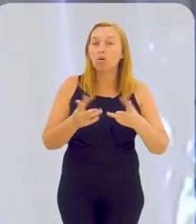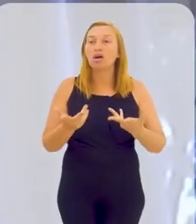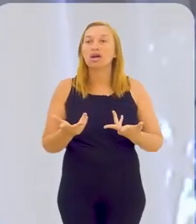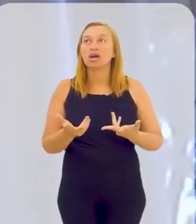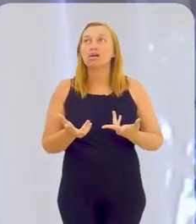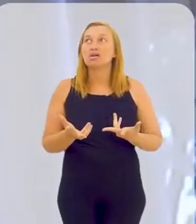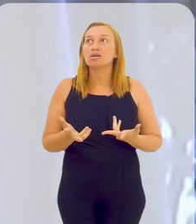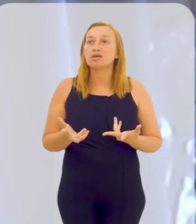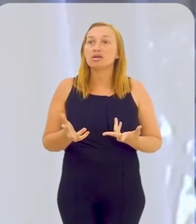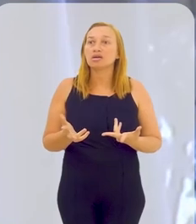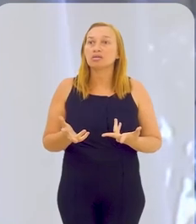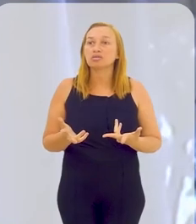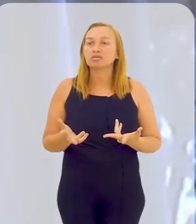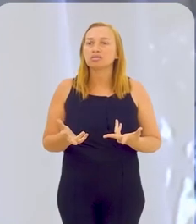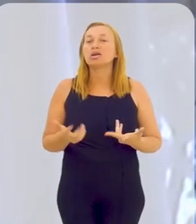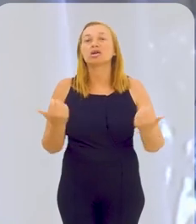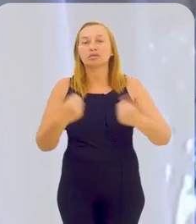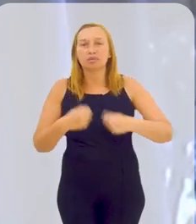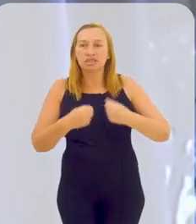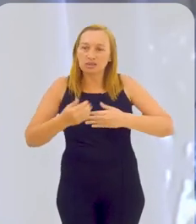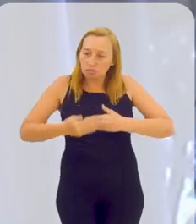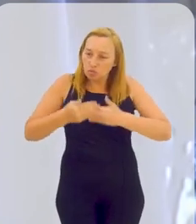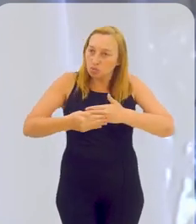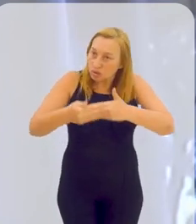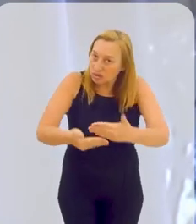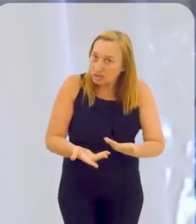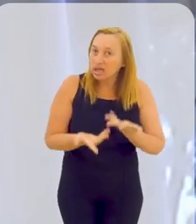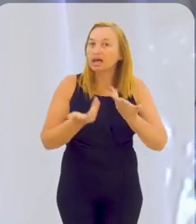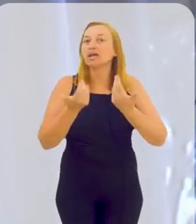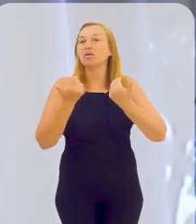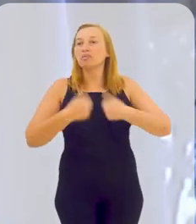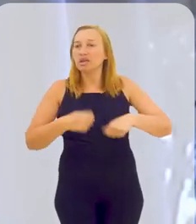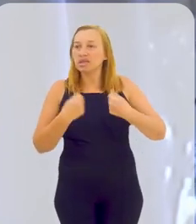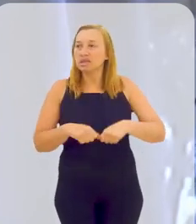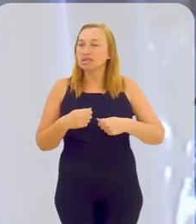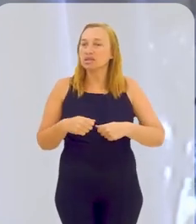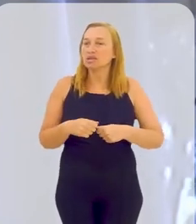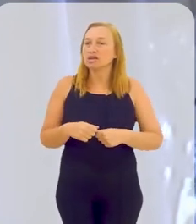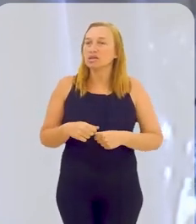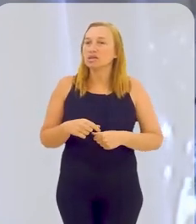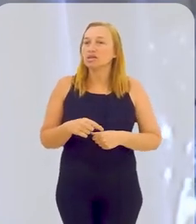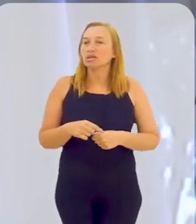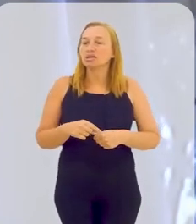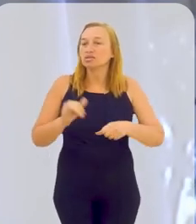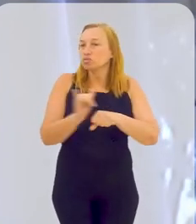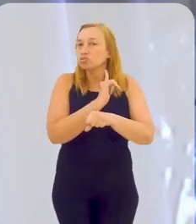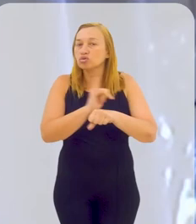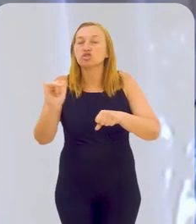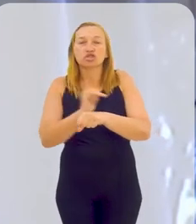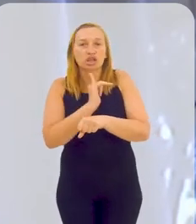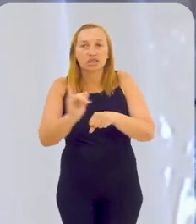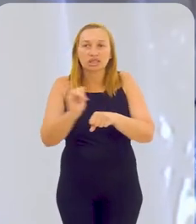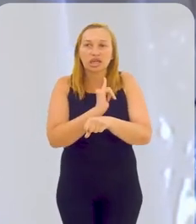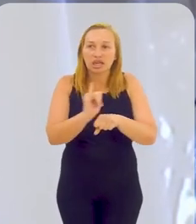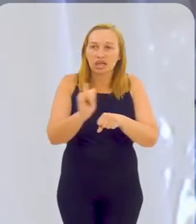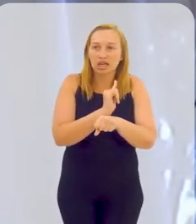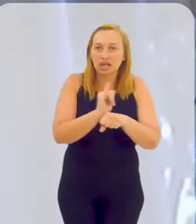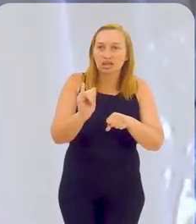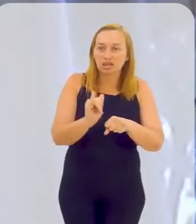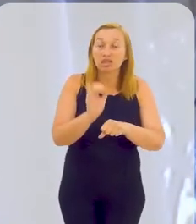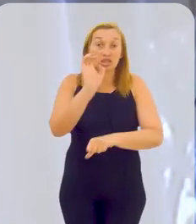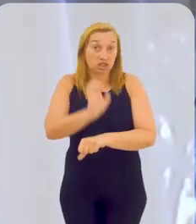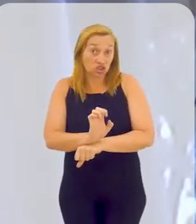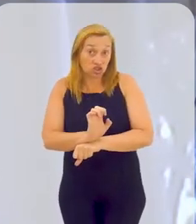né, holística, e precisa ser avançado e precisa ser definido como uma estratégia